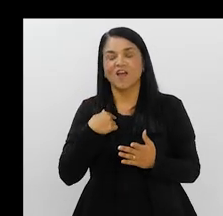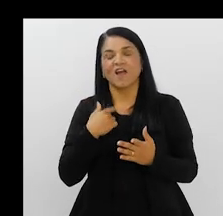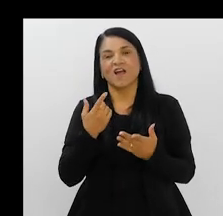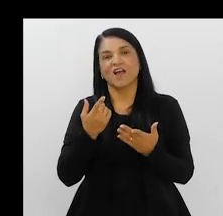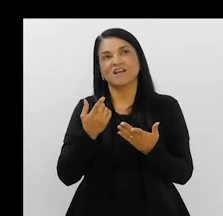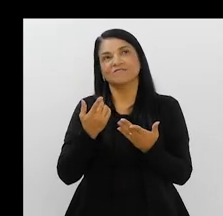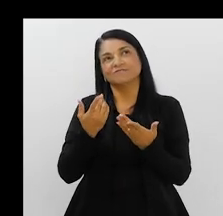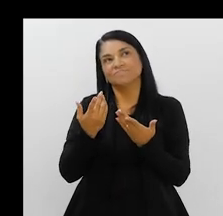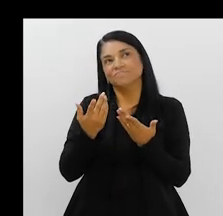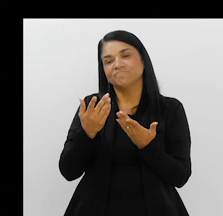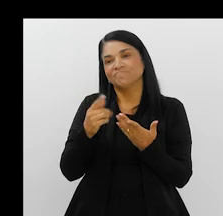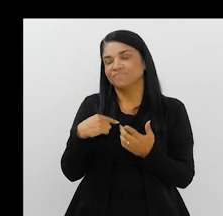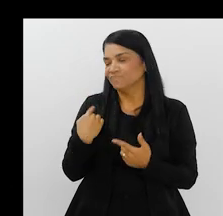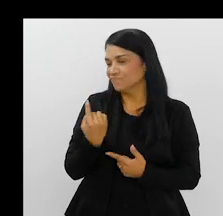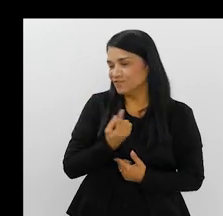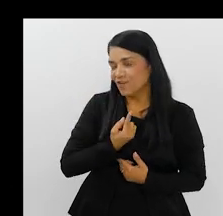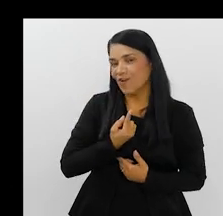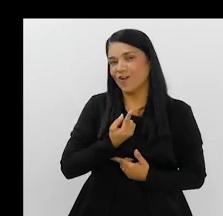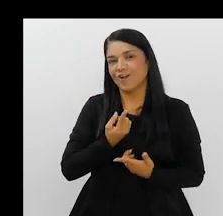cruza, assim,